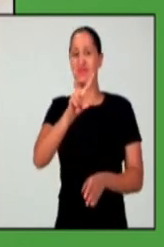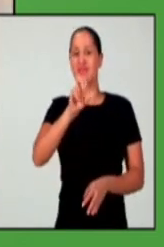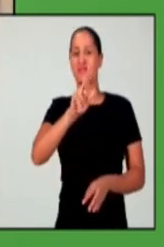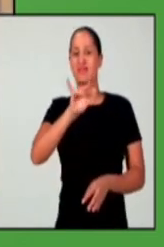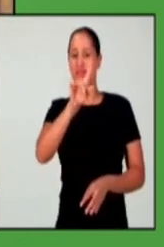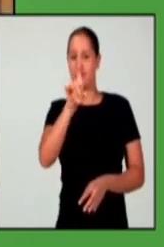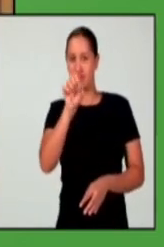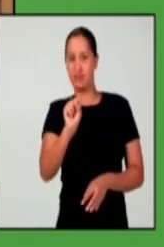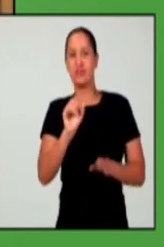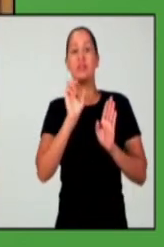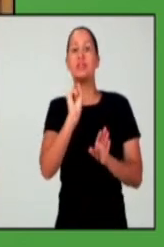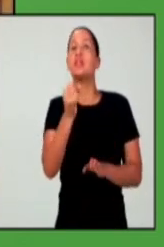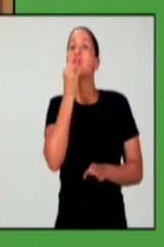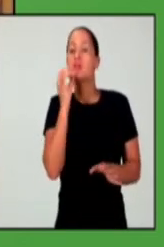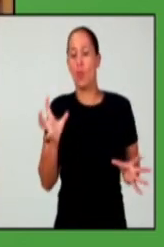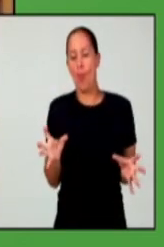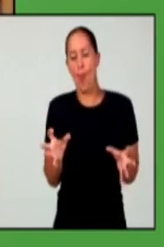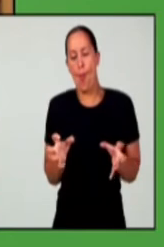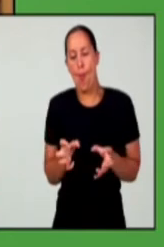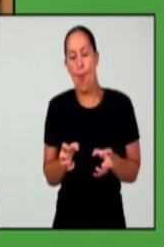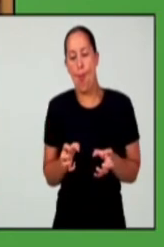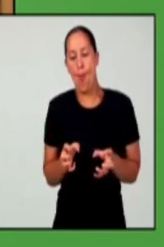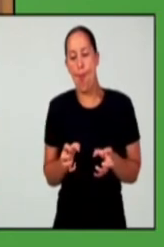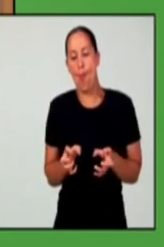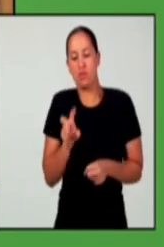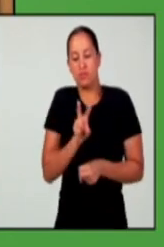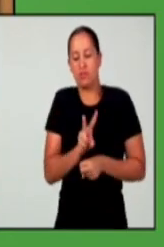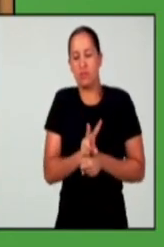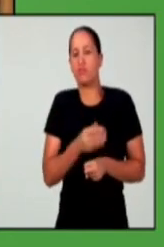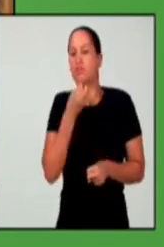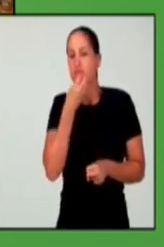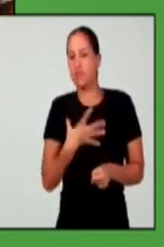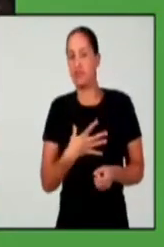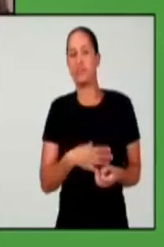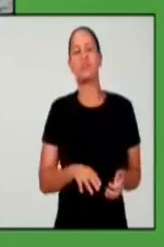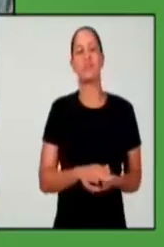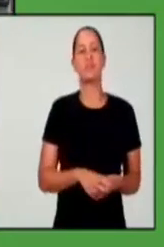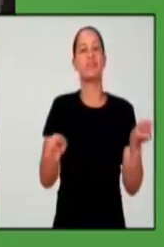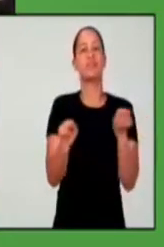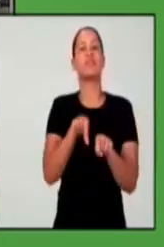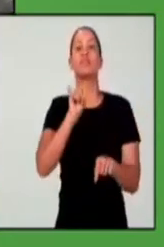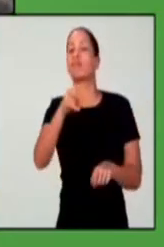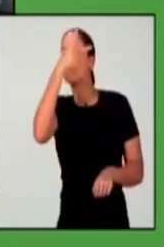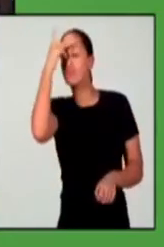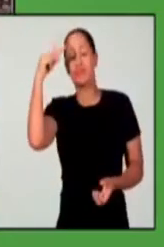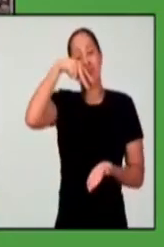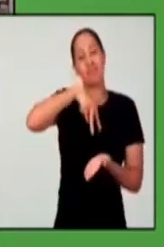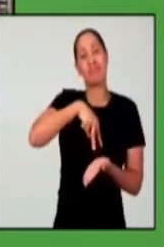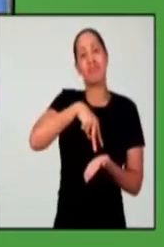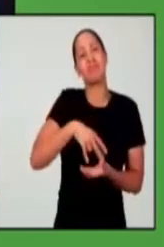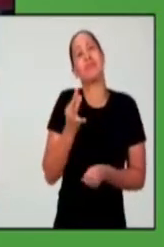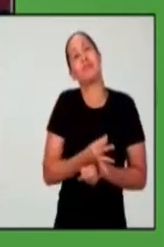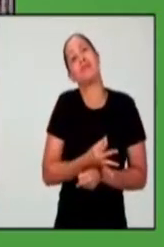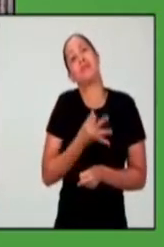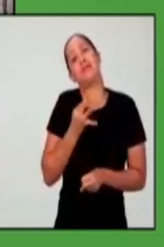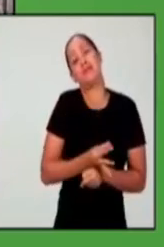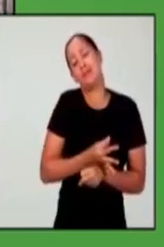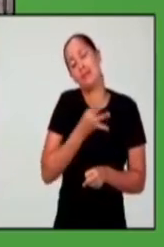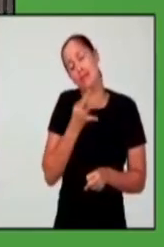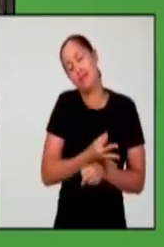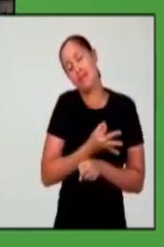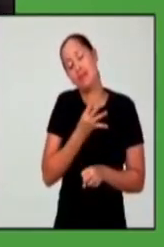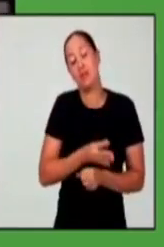varizes. A contração dos músculos comprime as veias localizadas entre eles. Quando uma pessoa fica em pé por muito